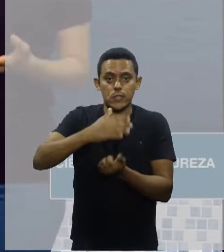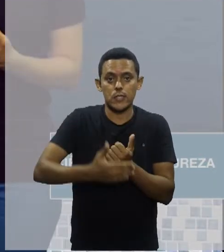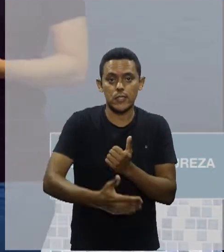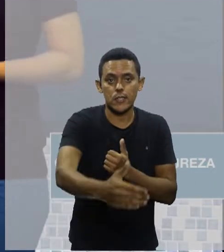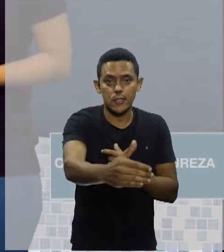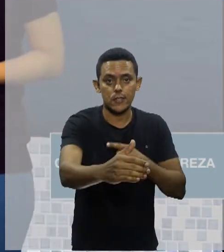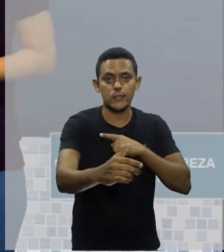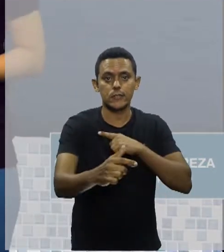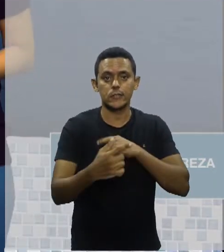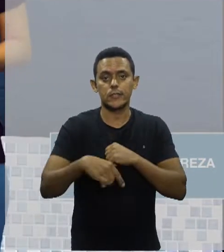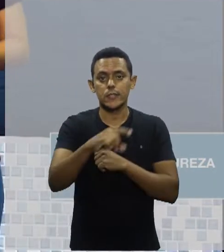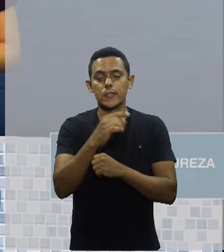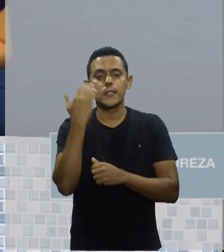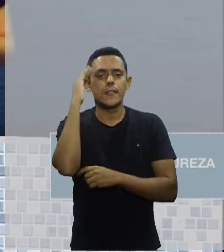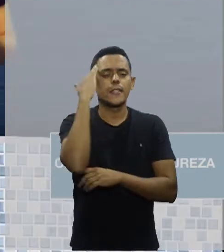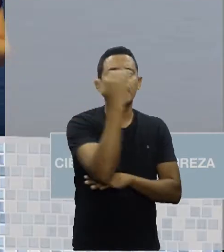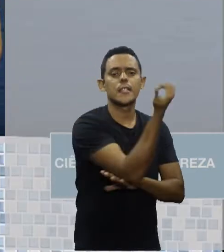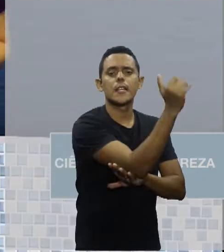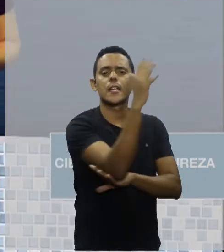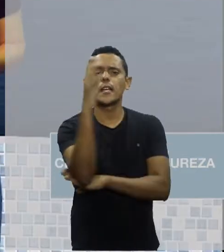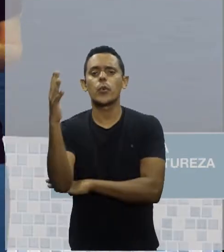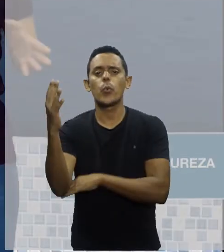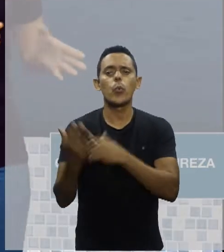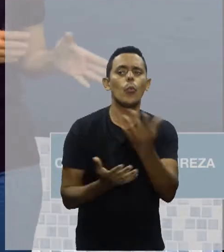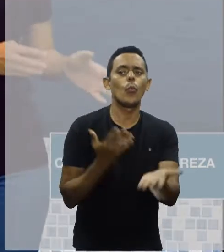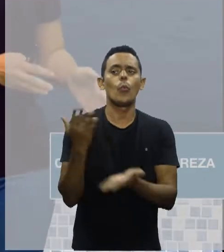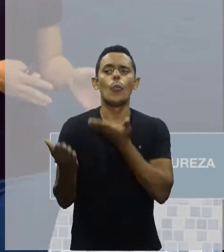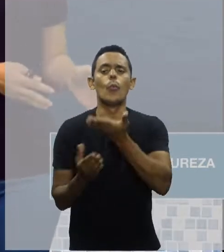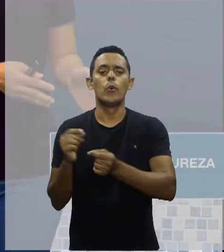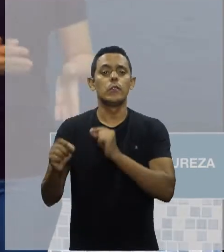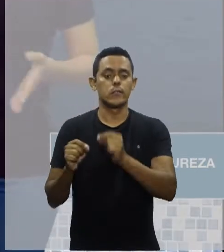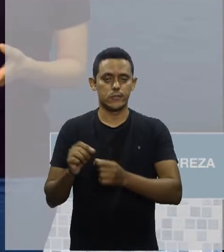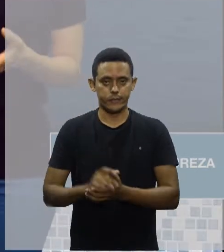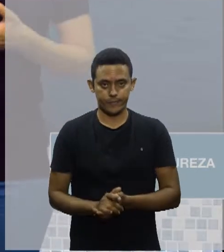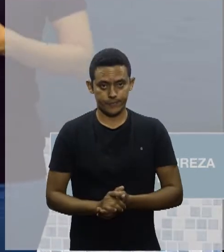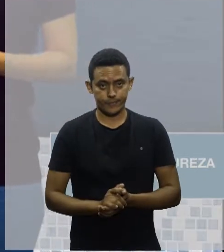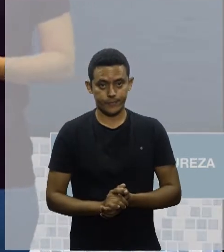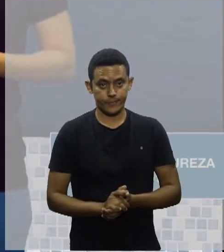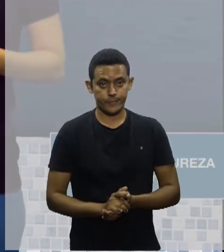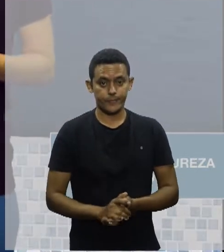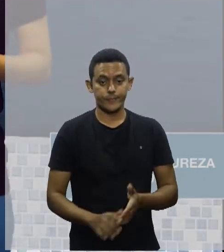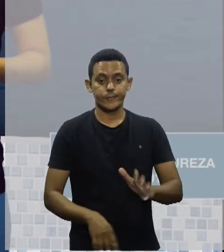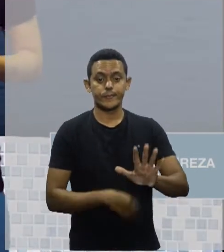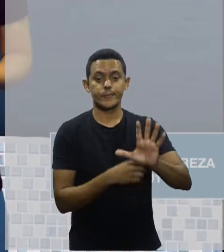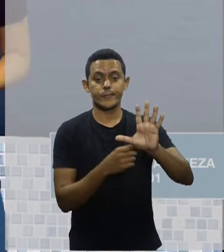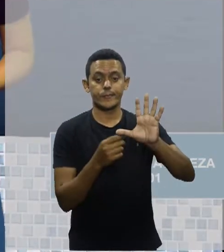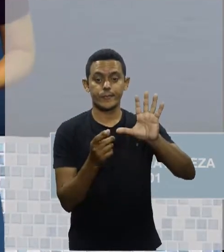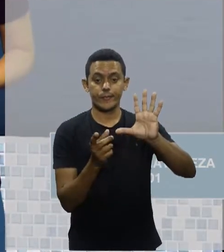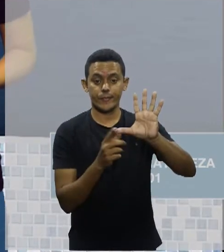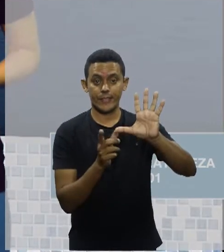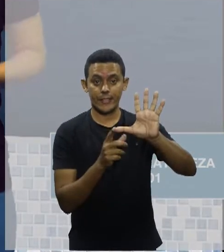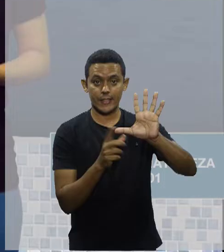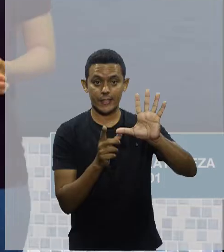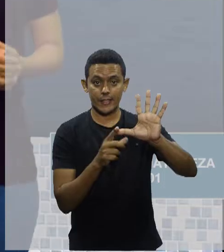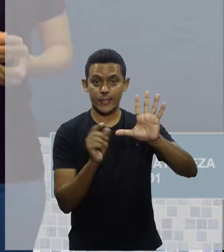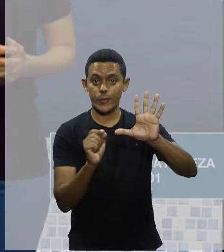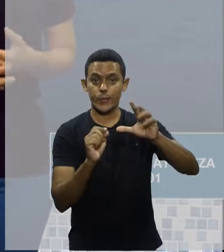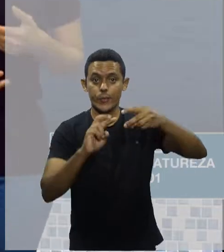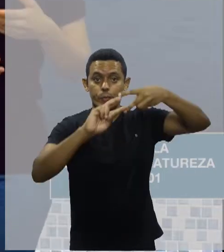desenvolvimento sustentável. E em seguida, o nosso tema 6, o assunto é genética.